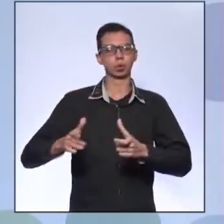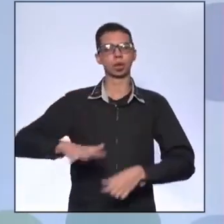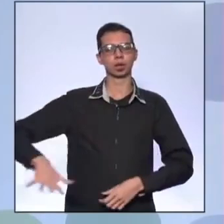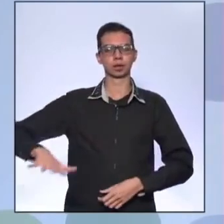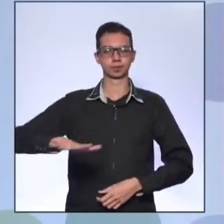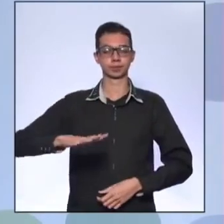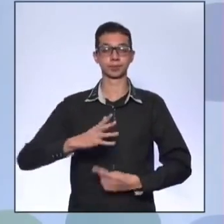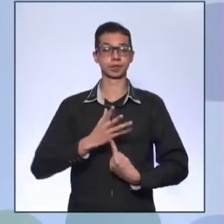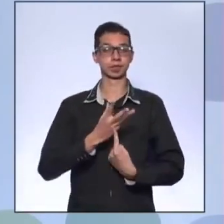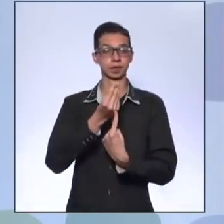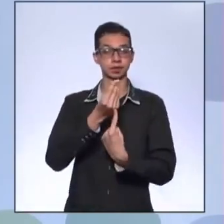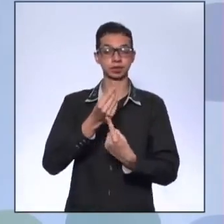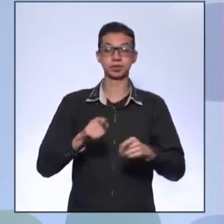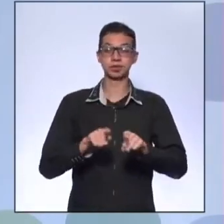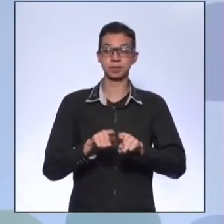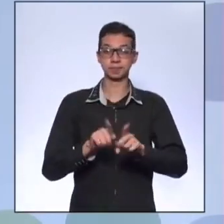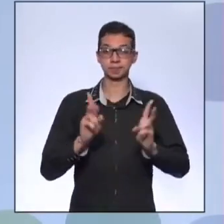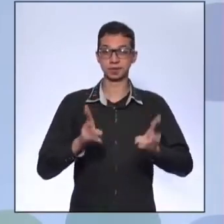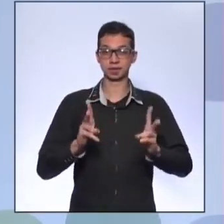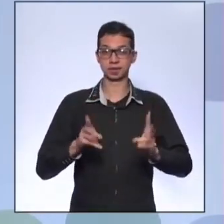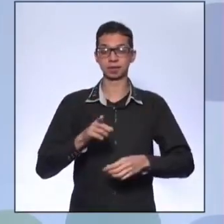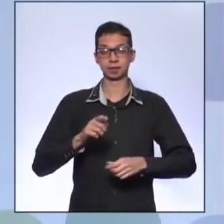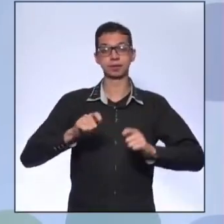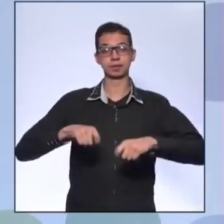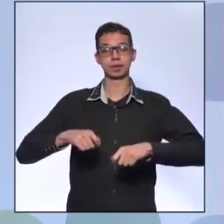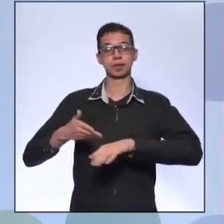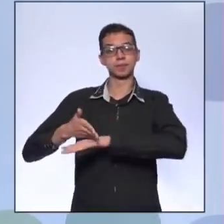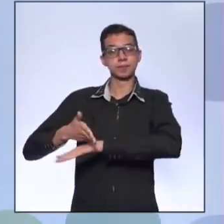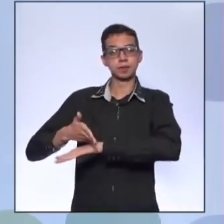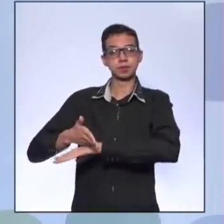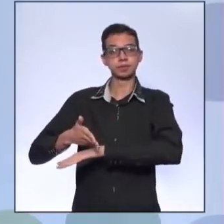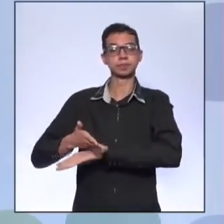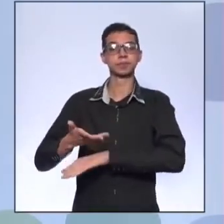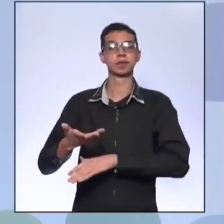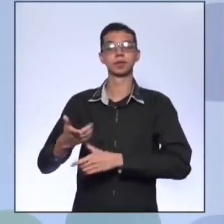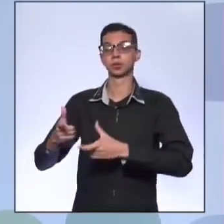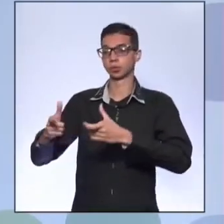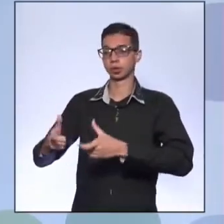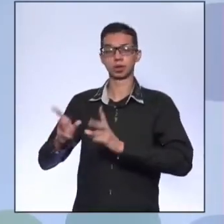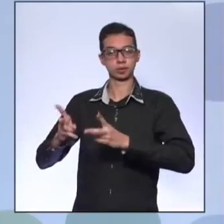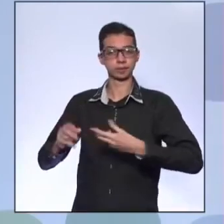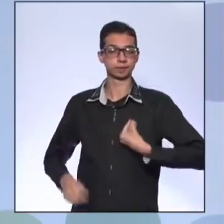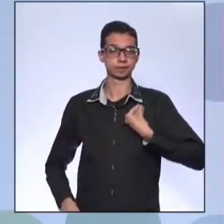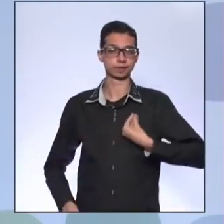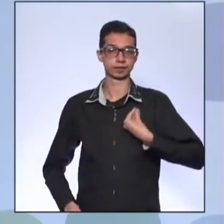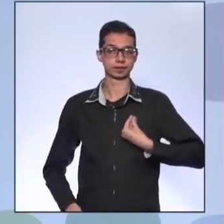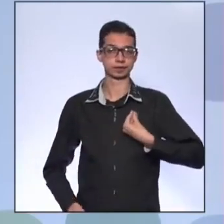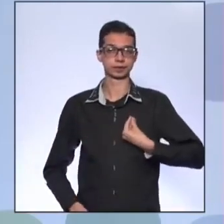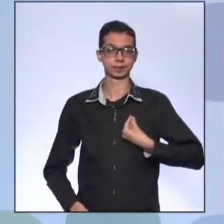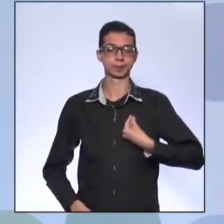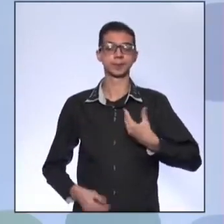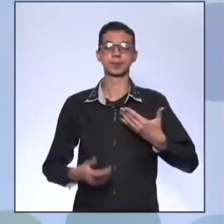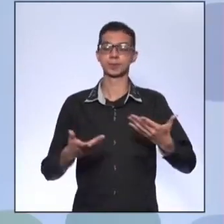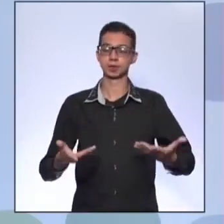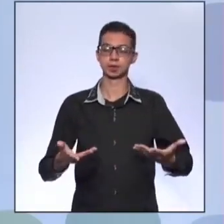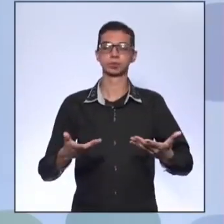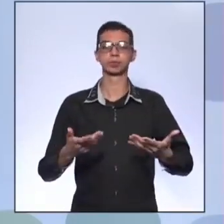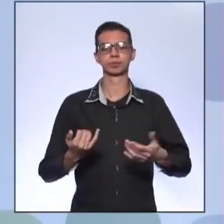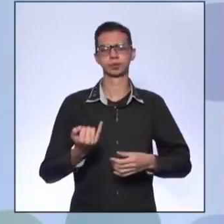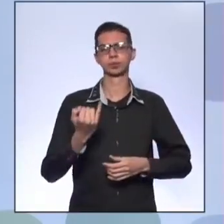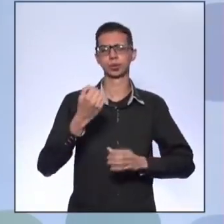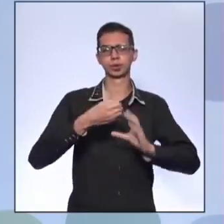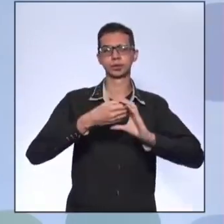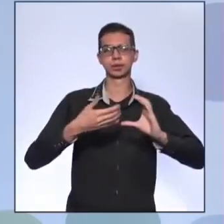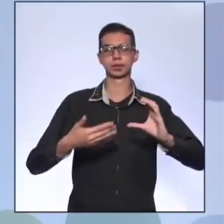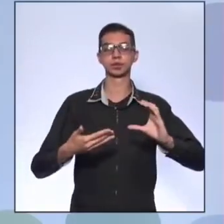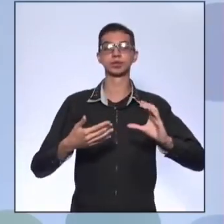e você, ao mesmo tempo, passa a fazer parte daquela obra durante o tempo que você está ali. Então, essa é uma característica importante